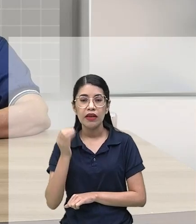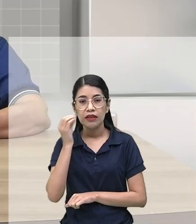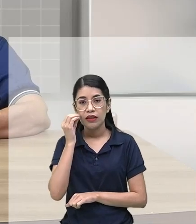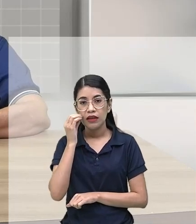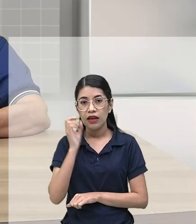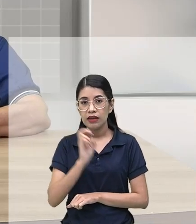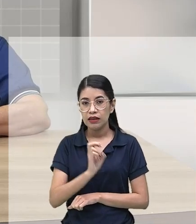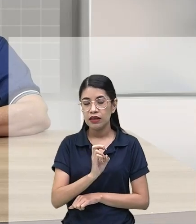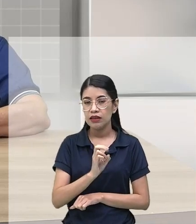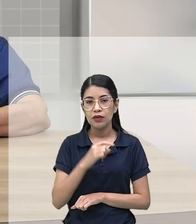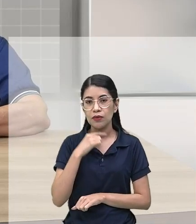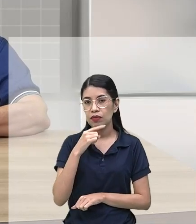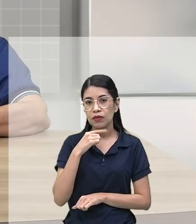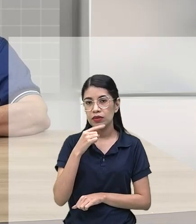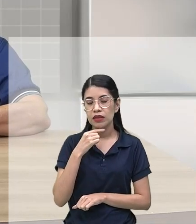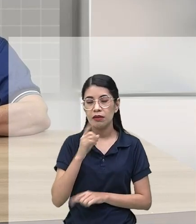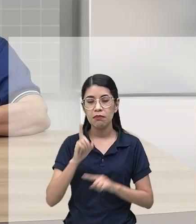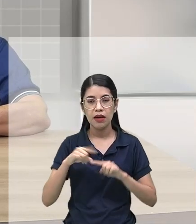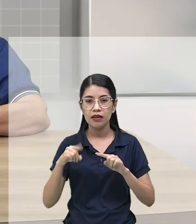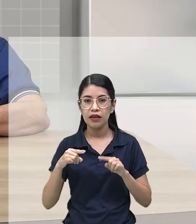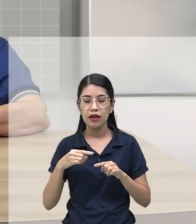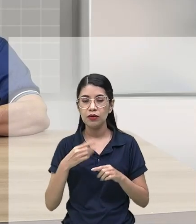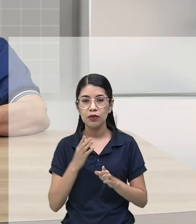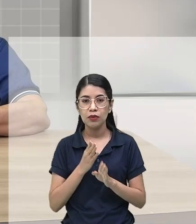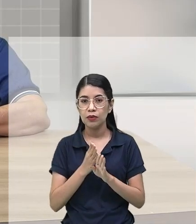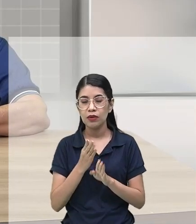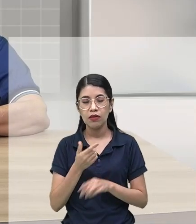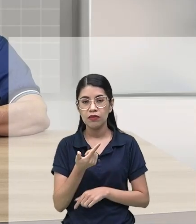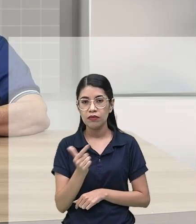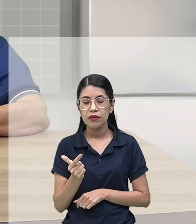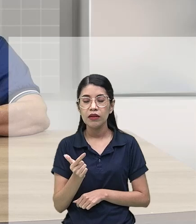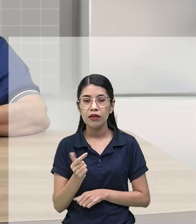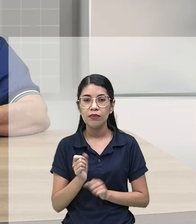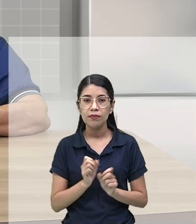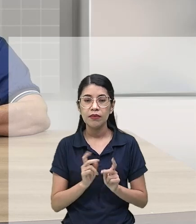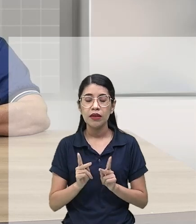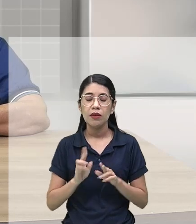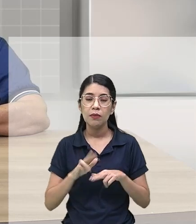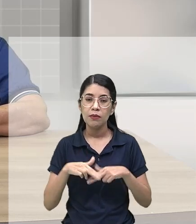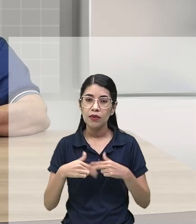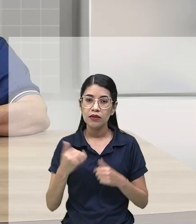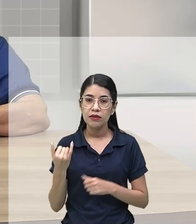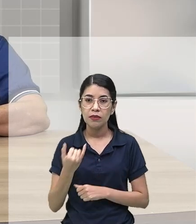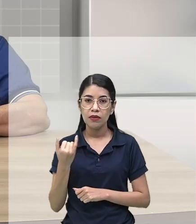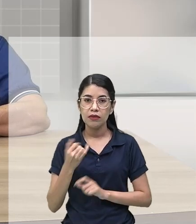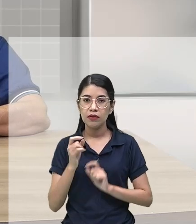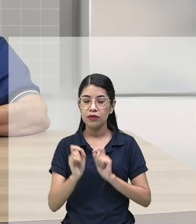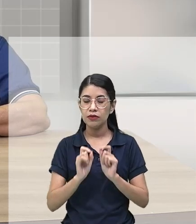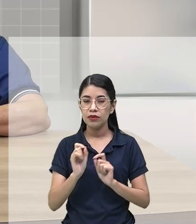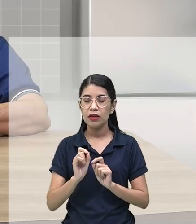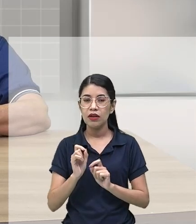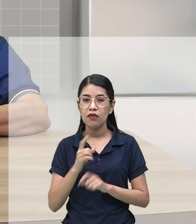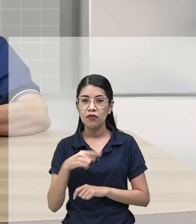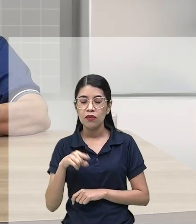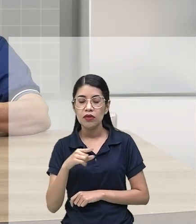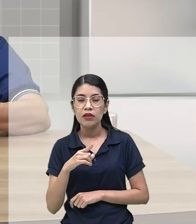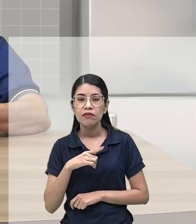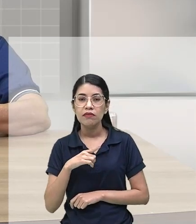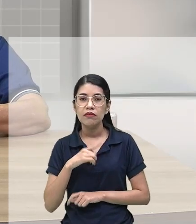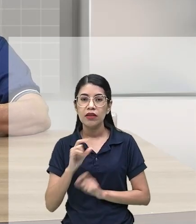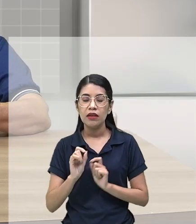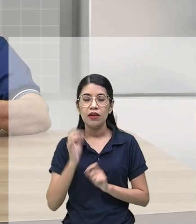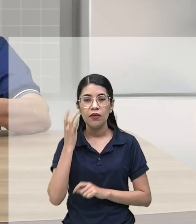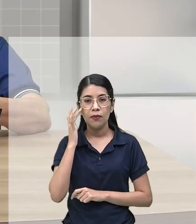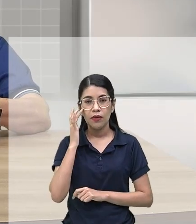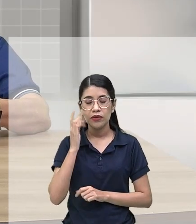5ª. E aí, vai chegar material correto para ele? Não vai. Então, é importante que vocês... eu acredito